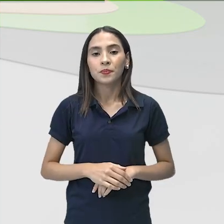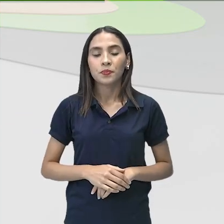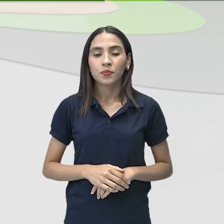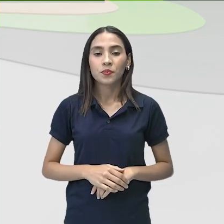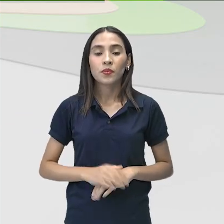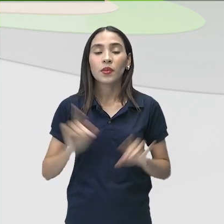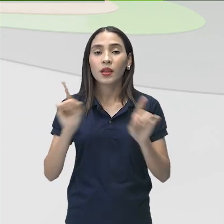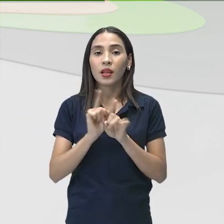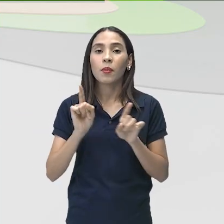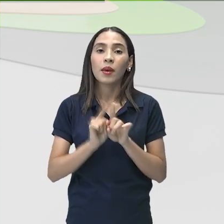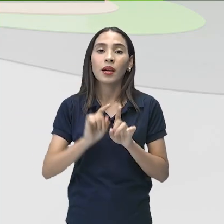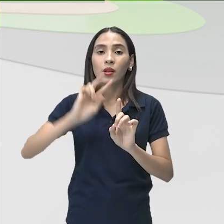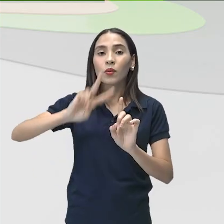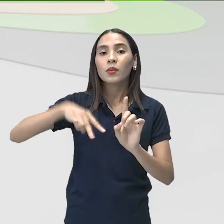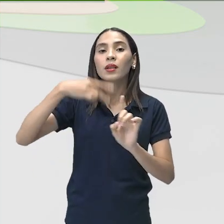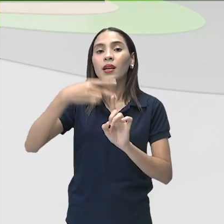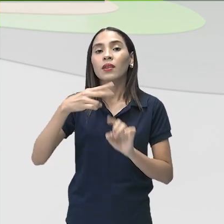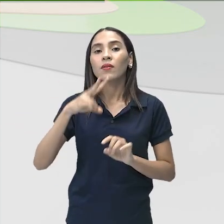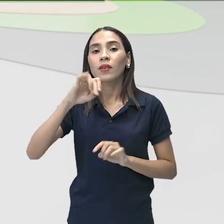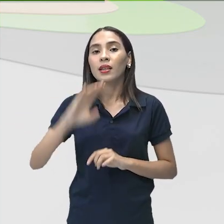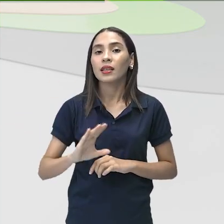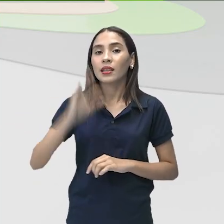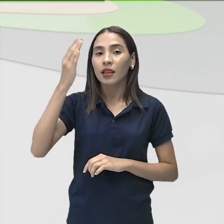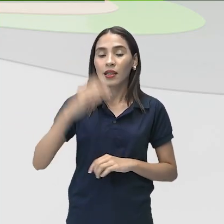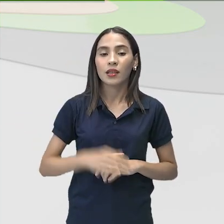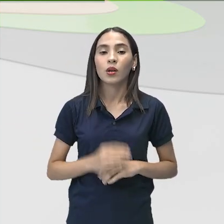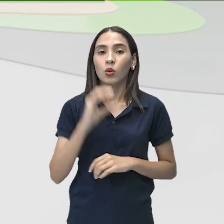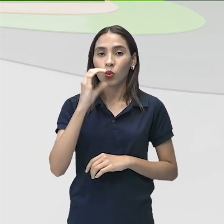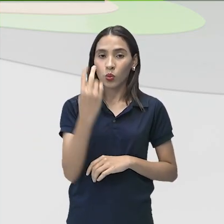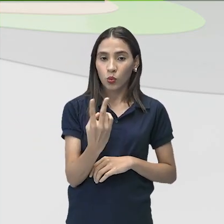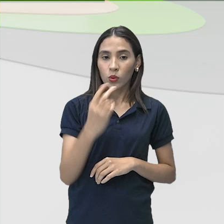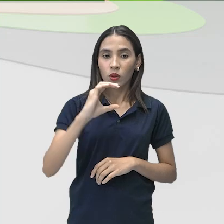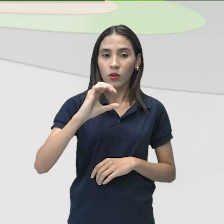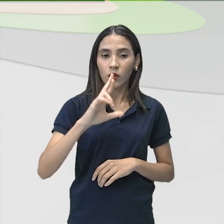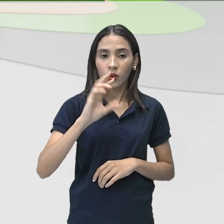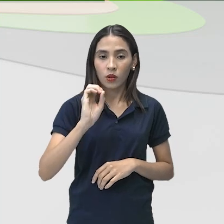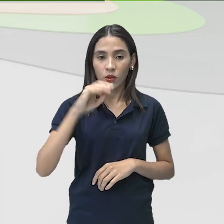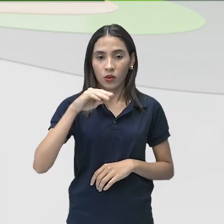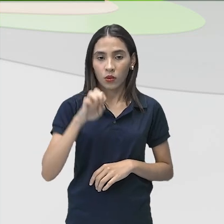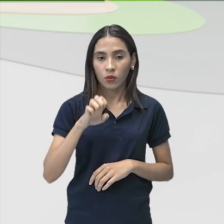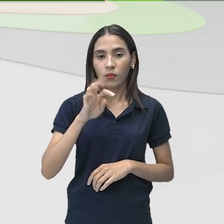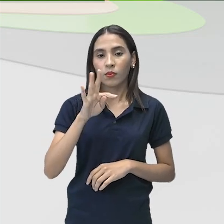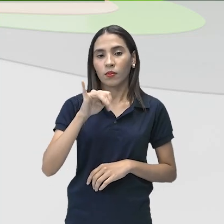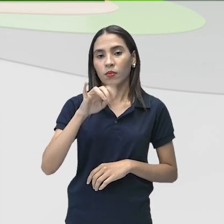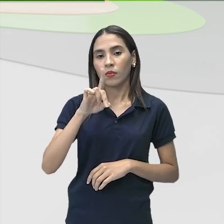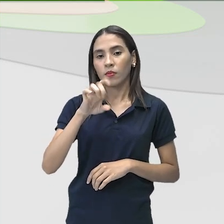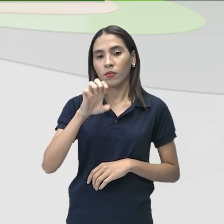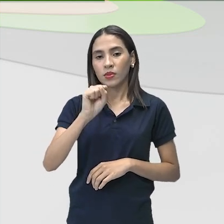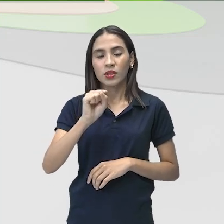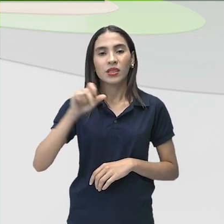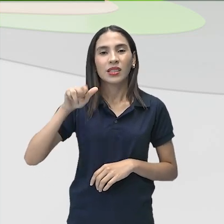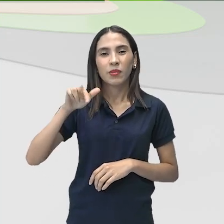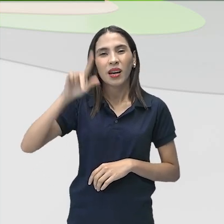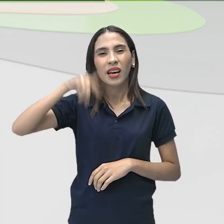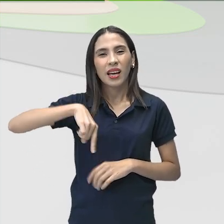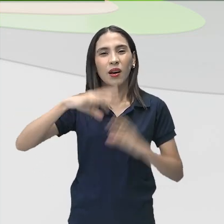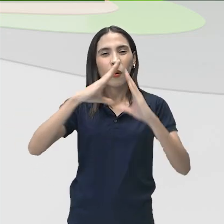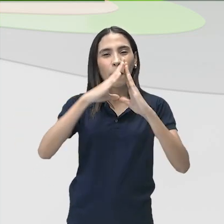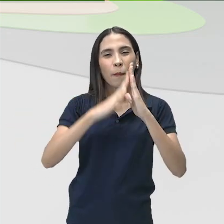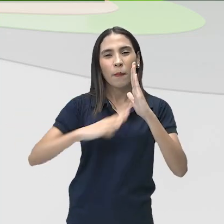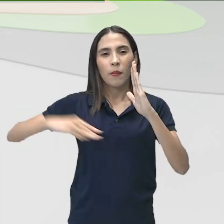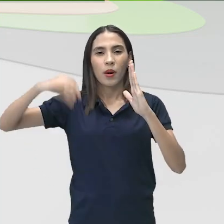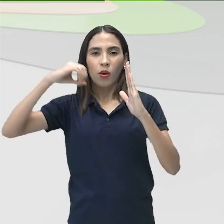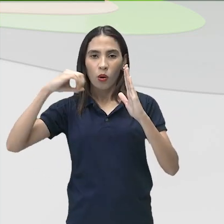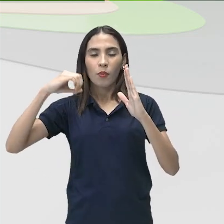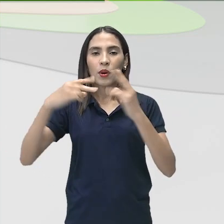E eles, enquanto duplicados, eles vão formar ali 2 cromátides irmãs. Então, cada uma dessas cromátides é uma cópia do cromossomo